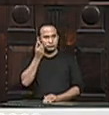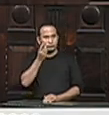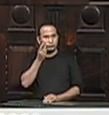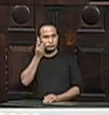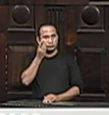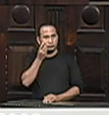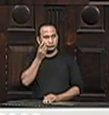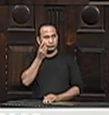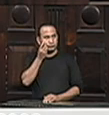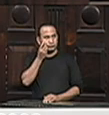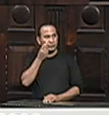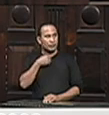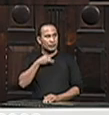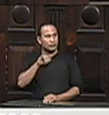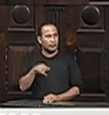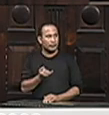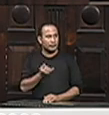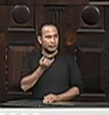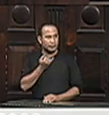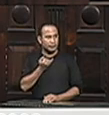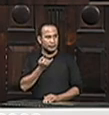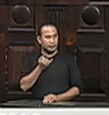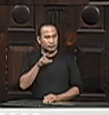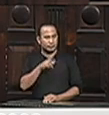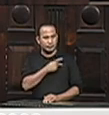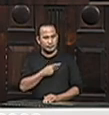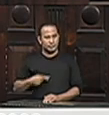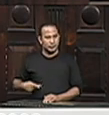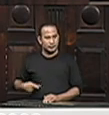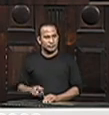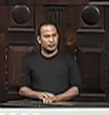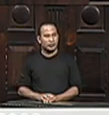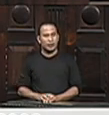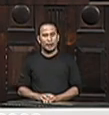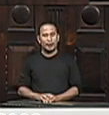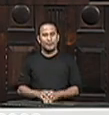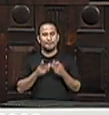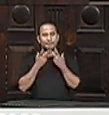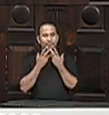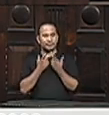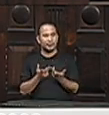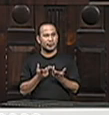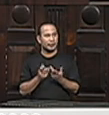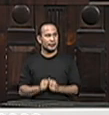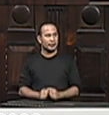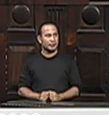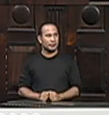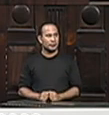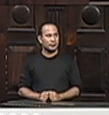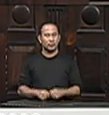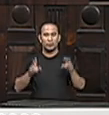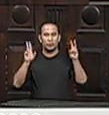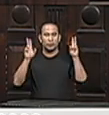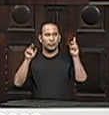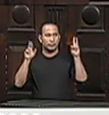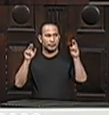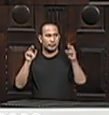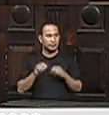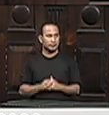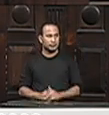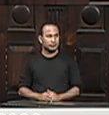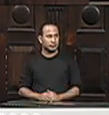alíquota previdenciária de forma inconstitucional, sem nenhum amparo legal, inclusive. Eram estas as considerações que eu